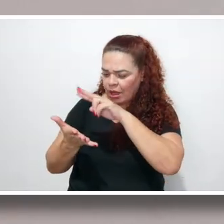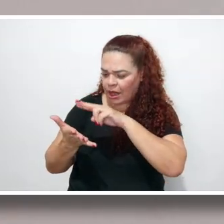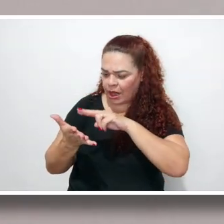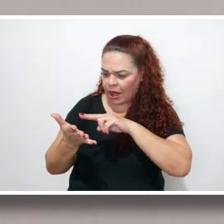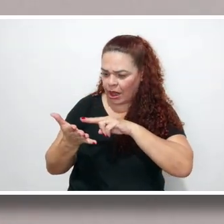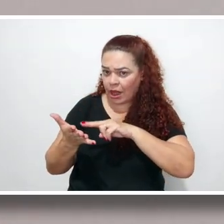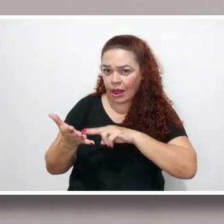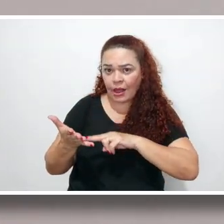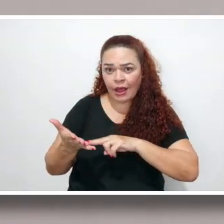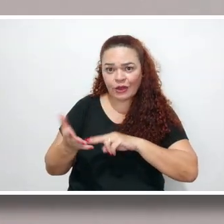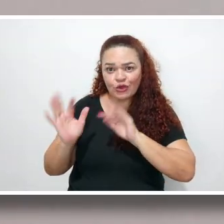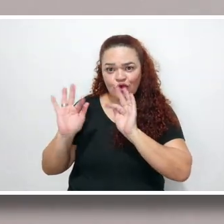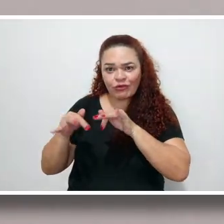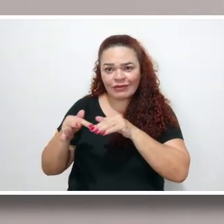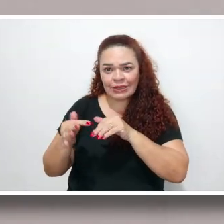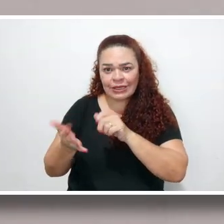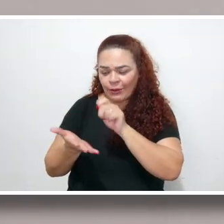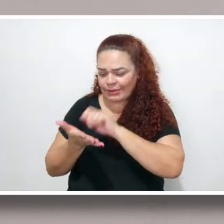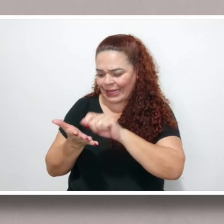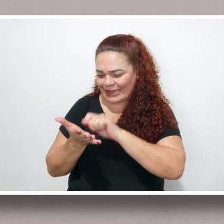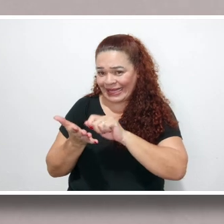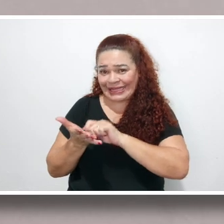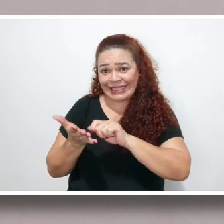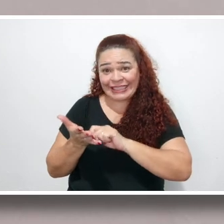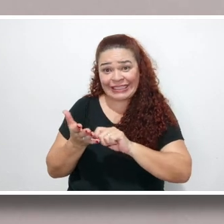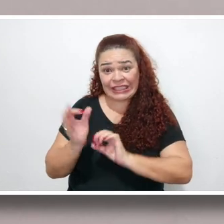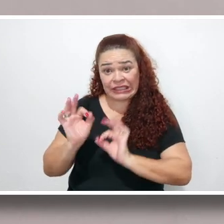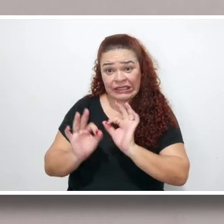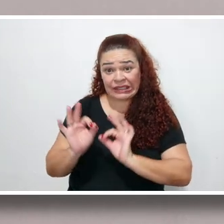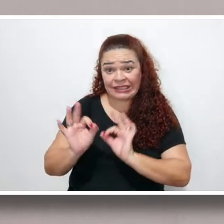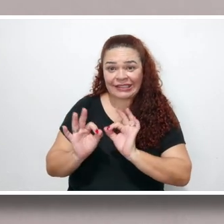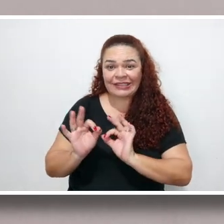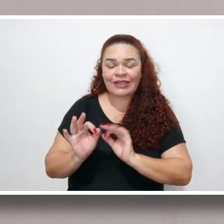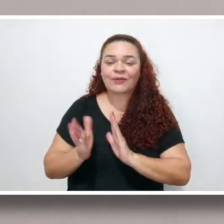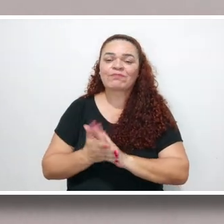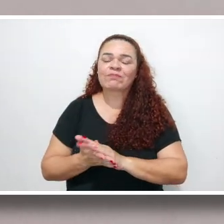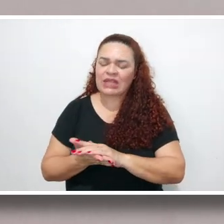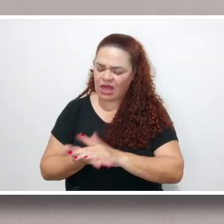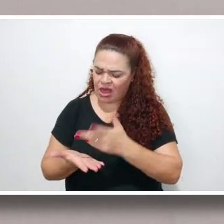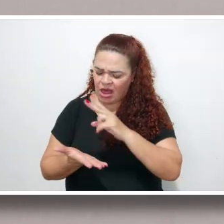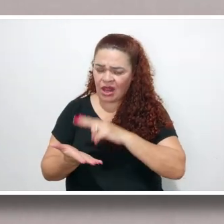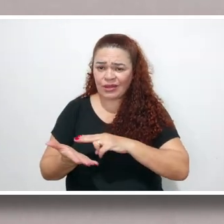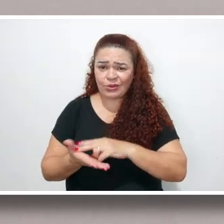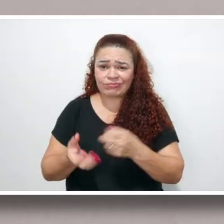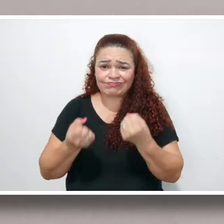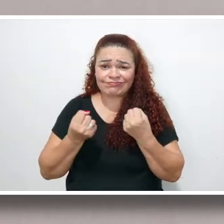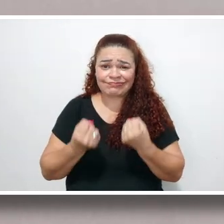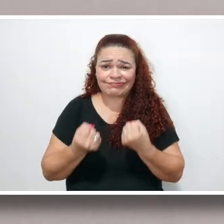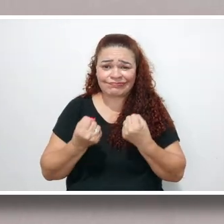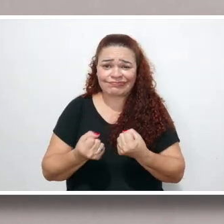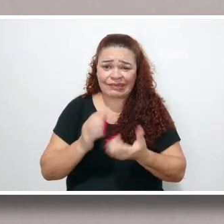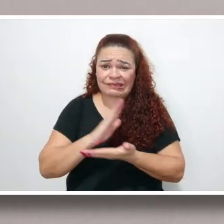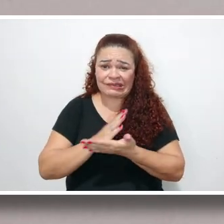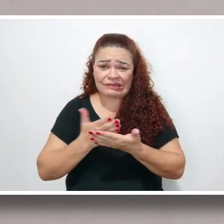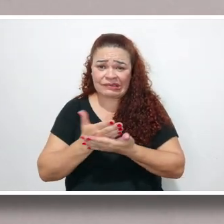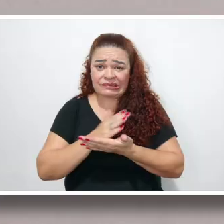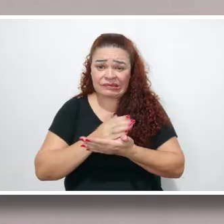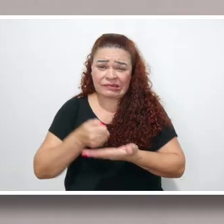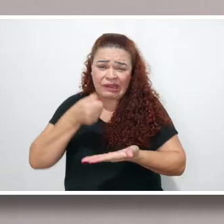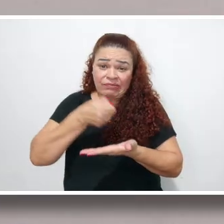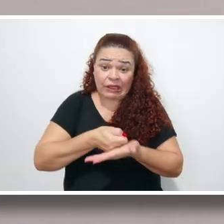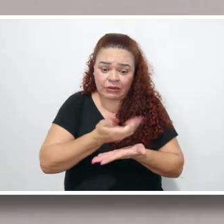título para ler, após a leitura tinha que sempre fazer um fichamento do livro, e a leitura passava a ser algo